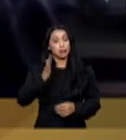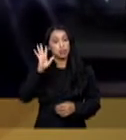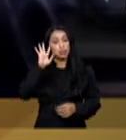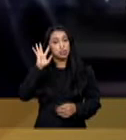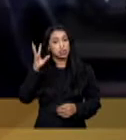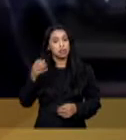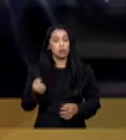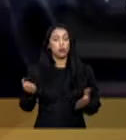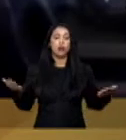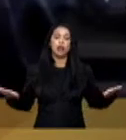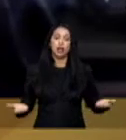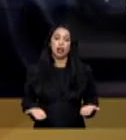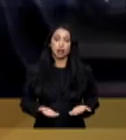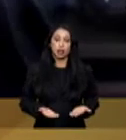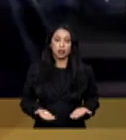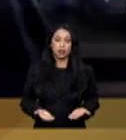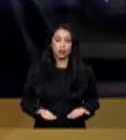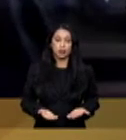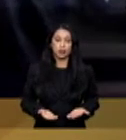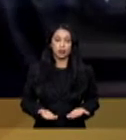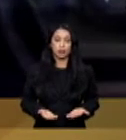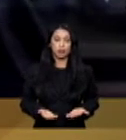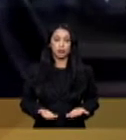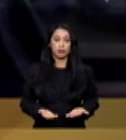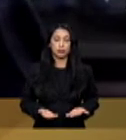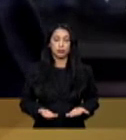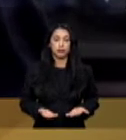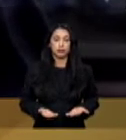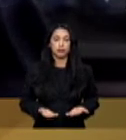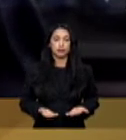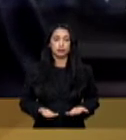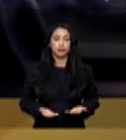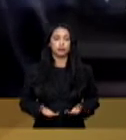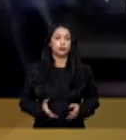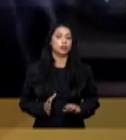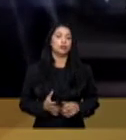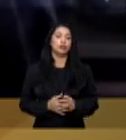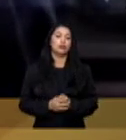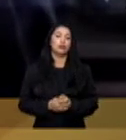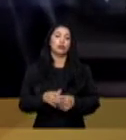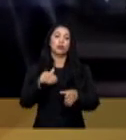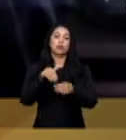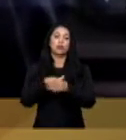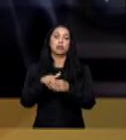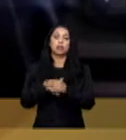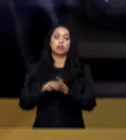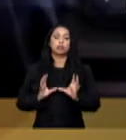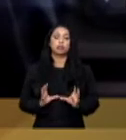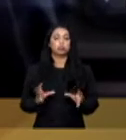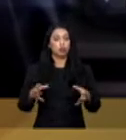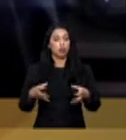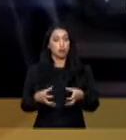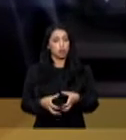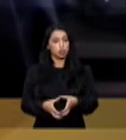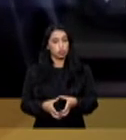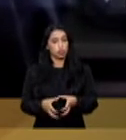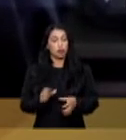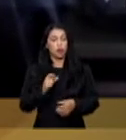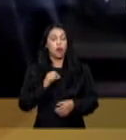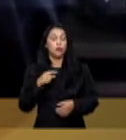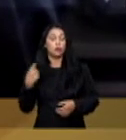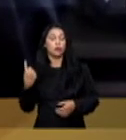eu submeto à deliberação coletiva o que nós devemos